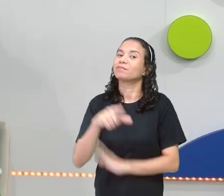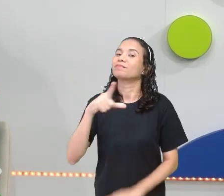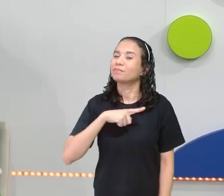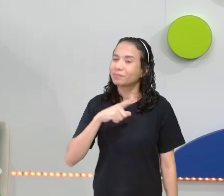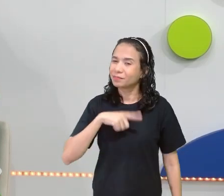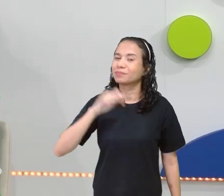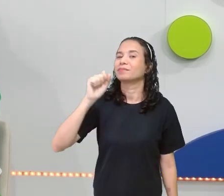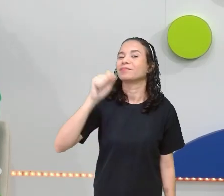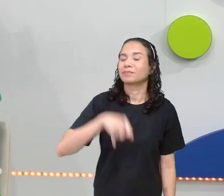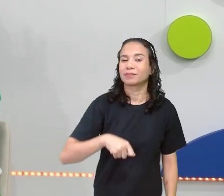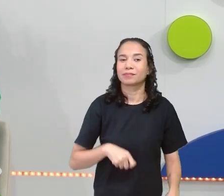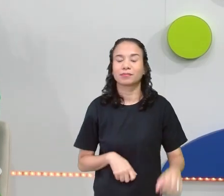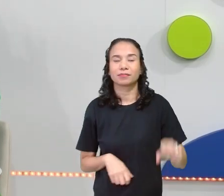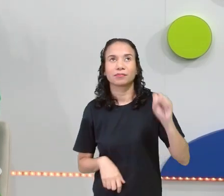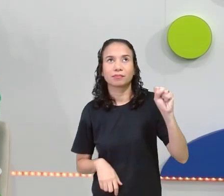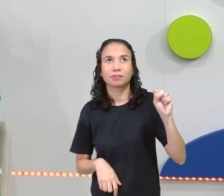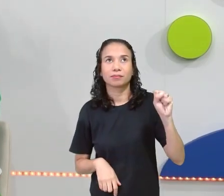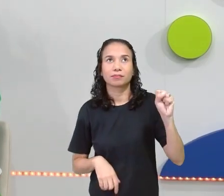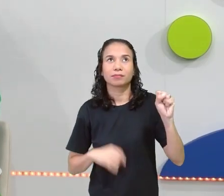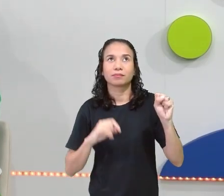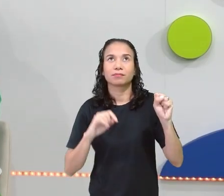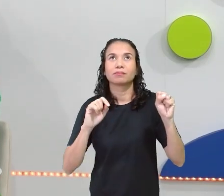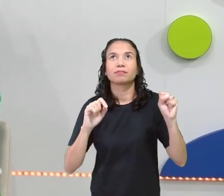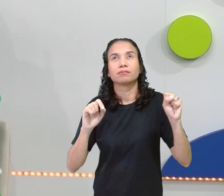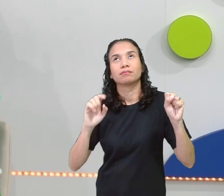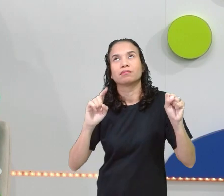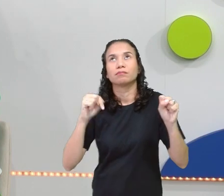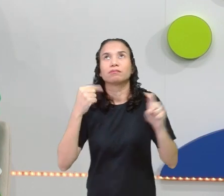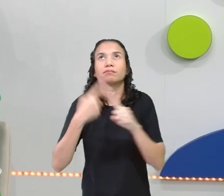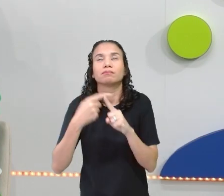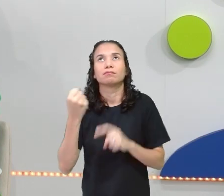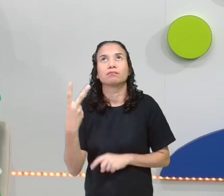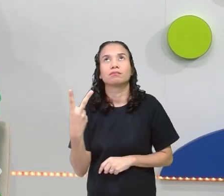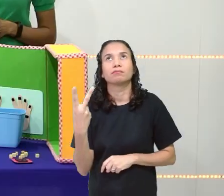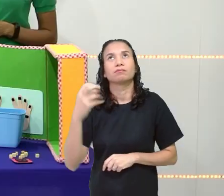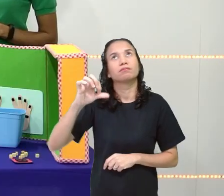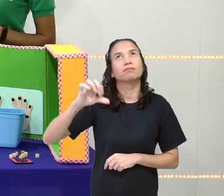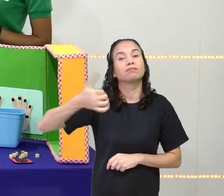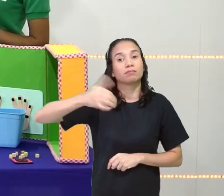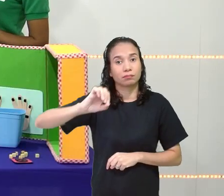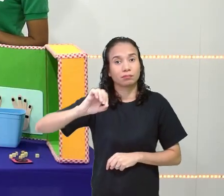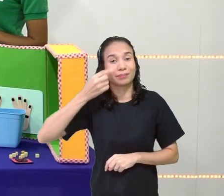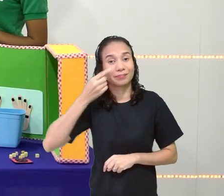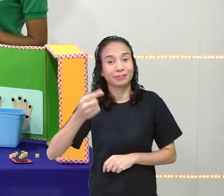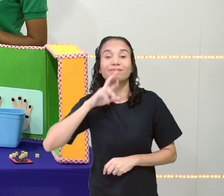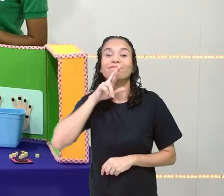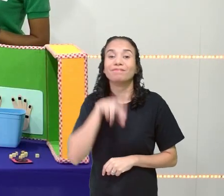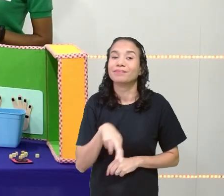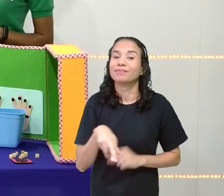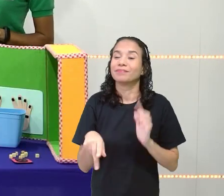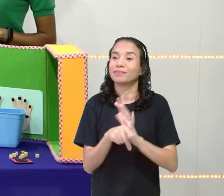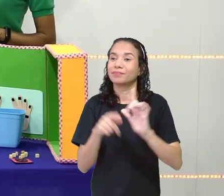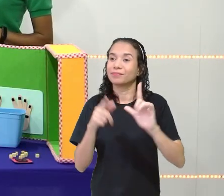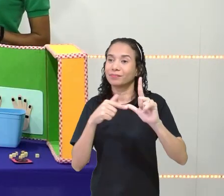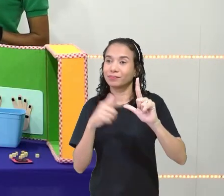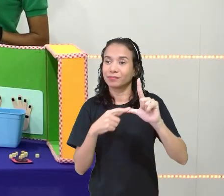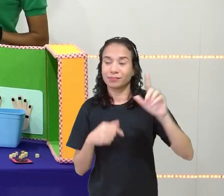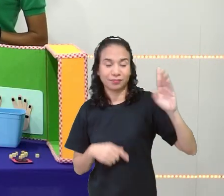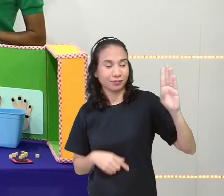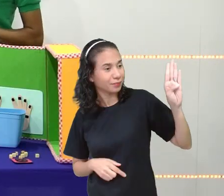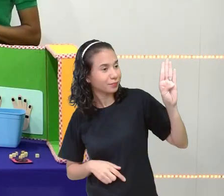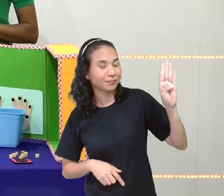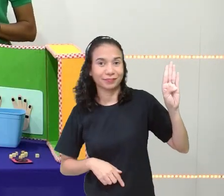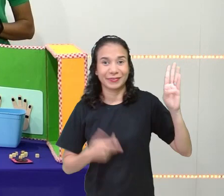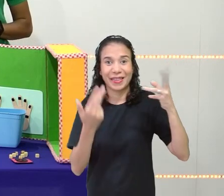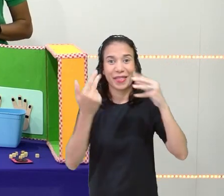dei a resposta. 8 na cabeça, 2 na mão, quanto é que dá? 8, 9, 10. Então, é a letra B de